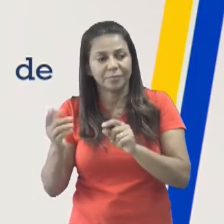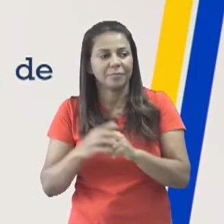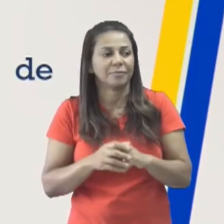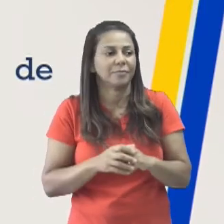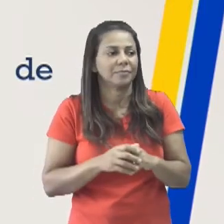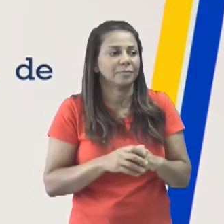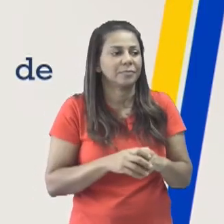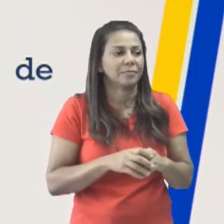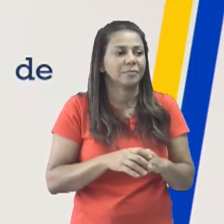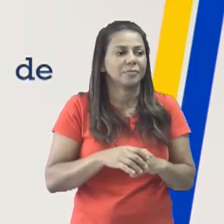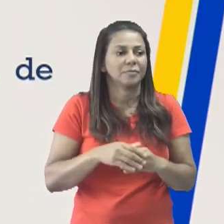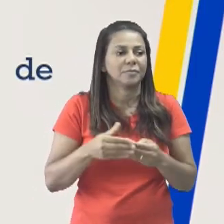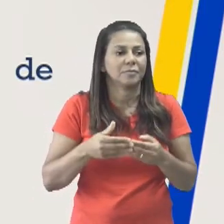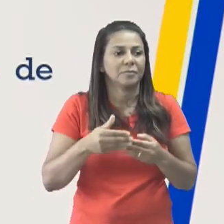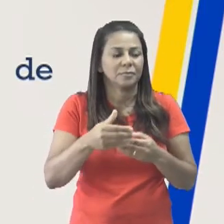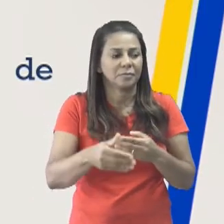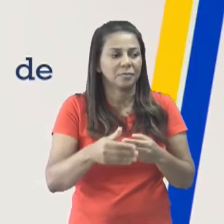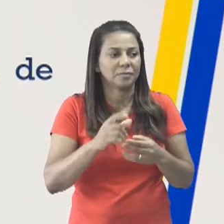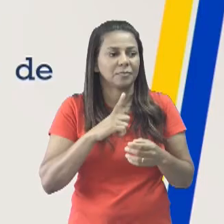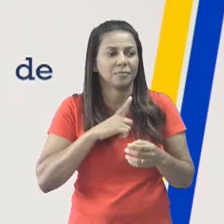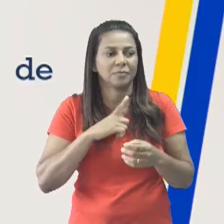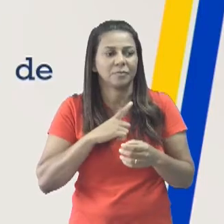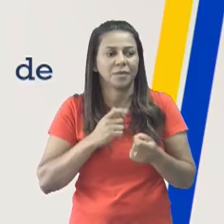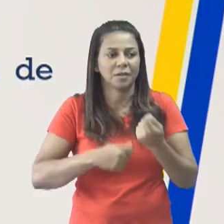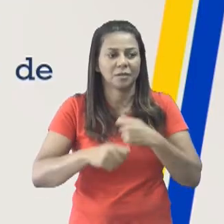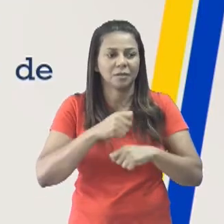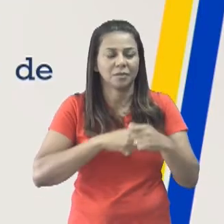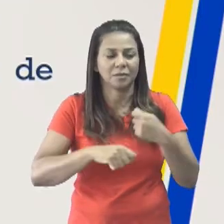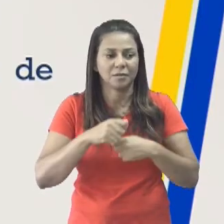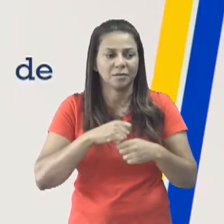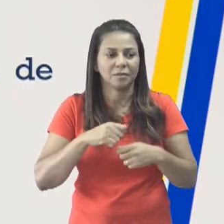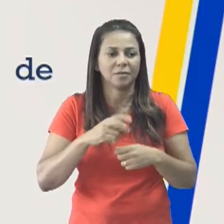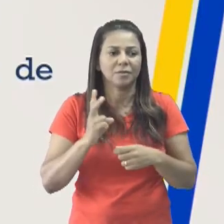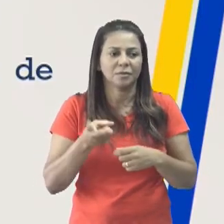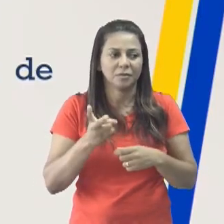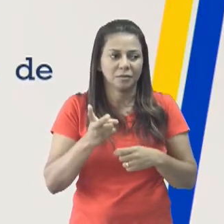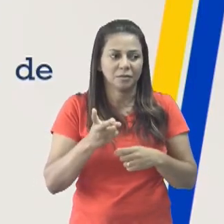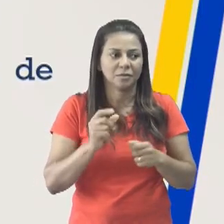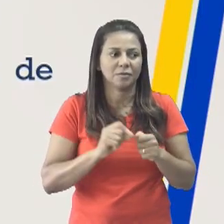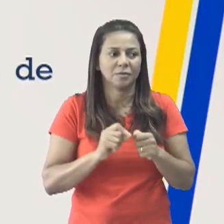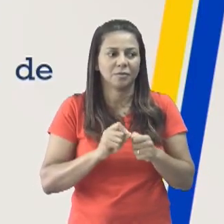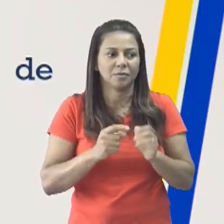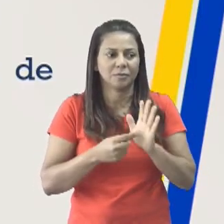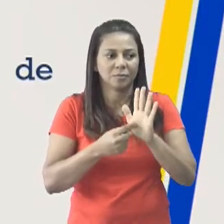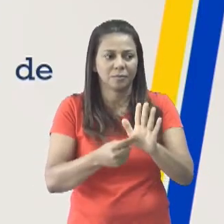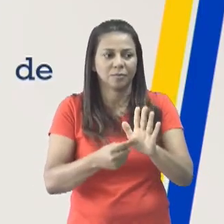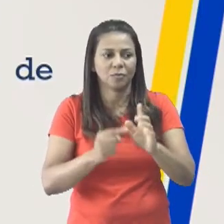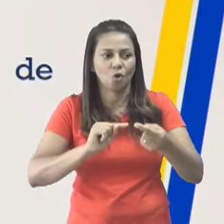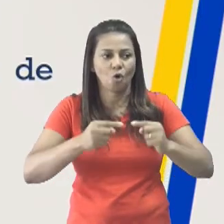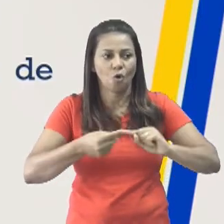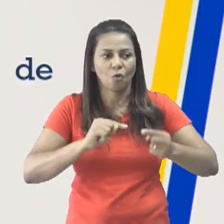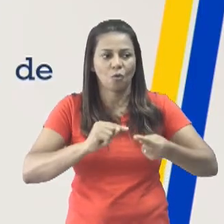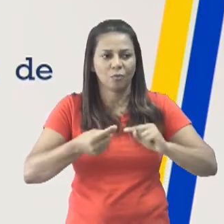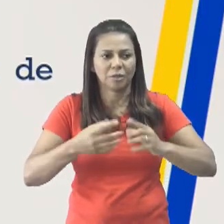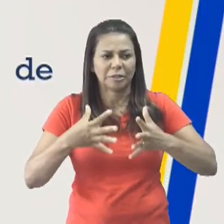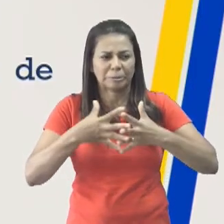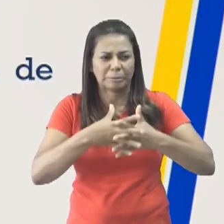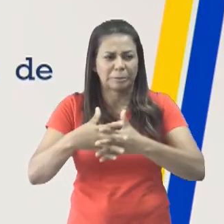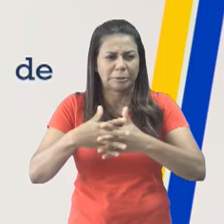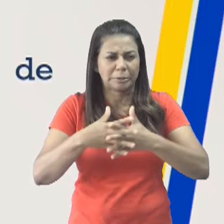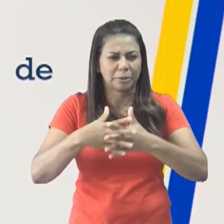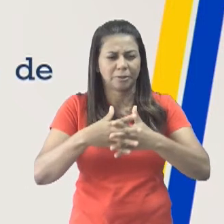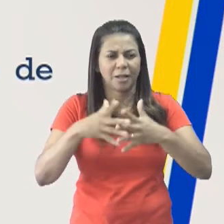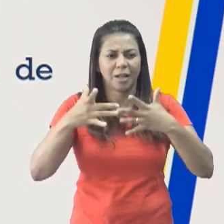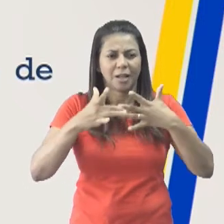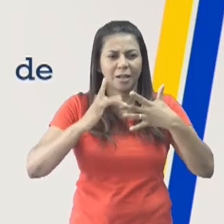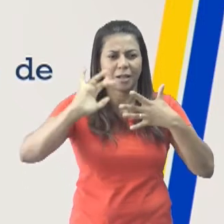Aparece também, é uma característica, a sequência de ação dramática, geralmente constituída de exposição, conflito, complicação, clímax